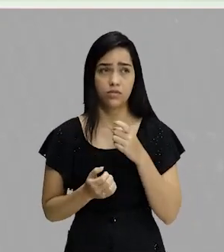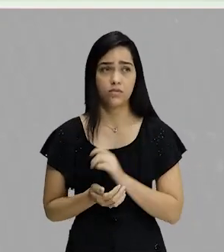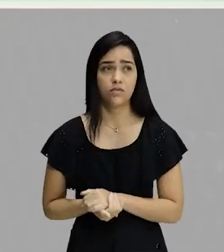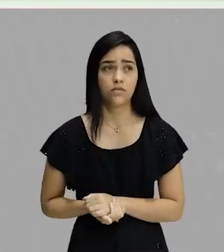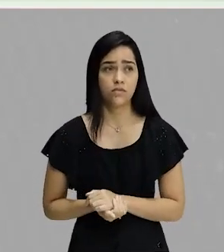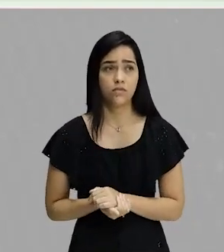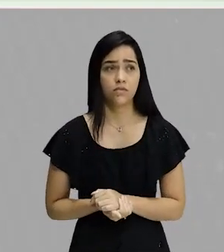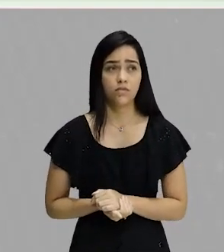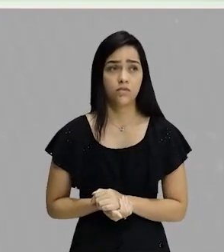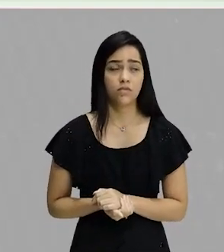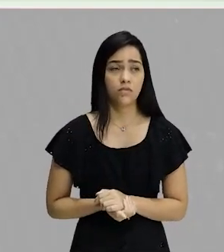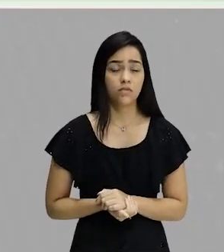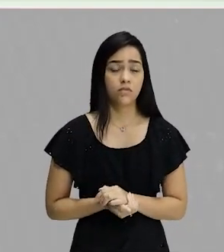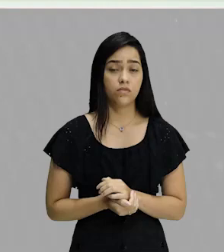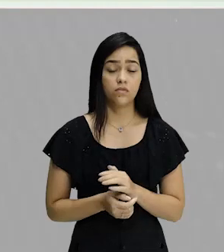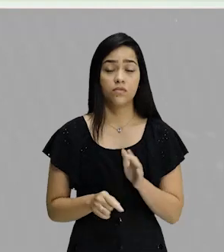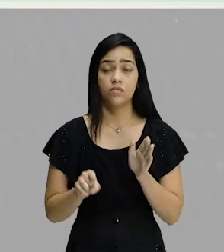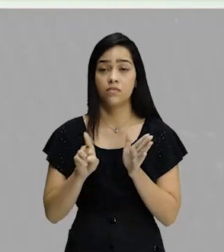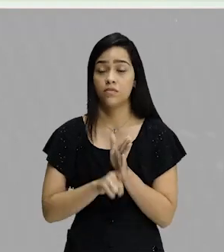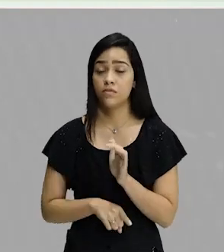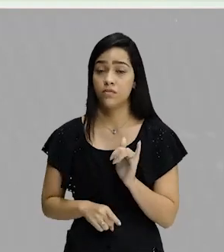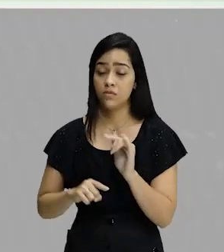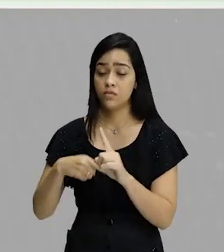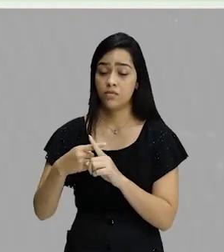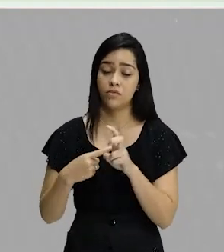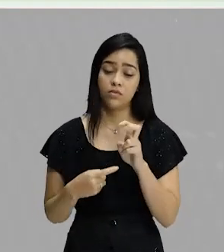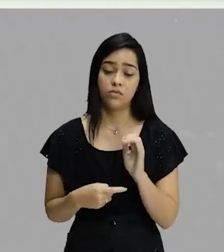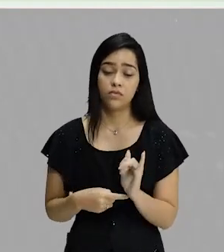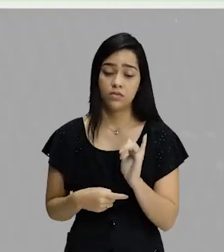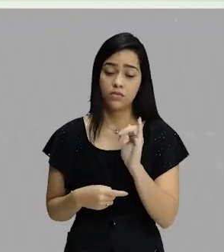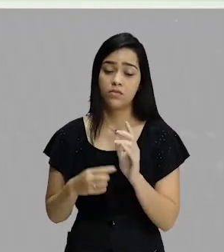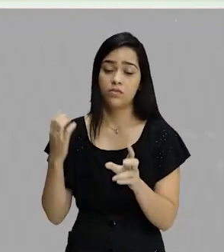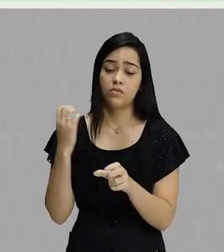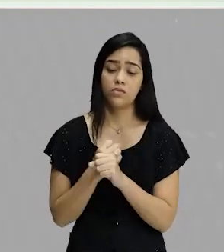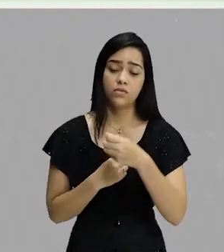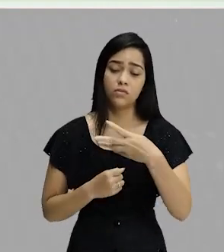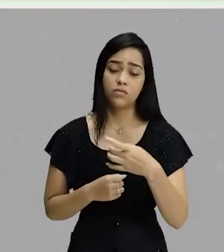O menos y vai dar mais 4.